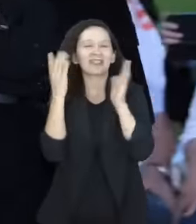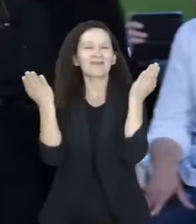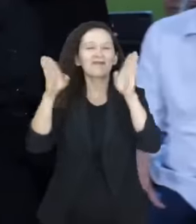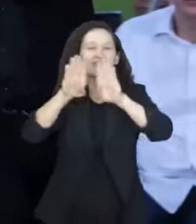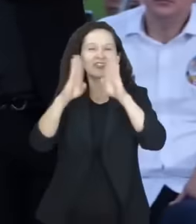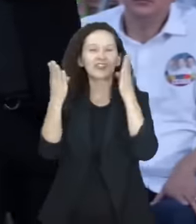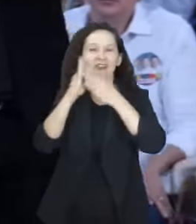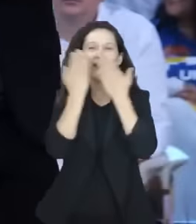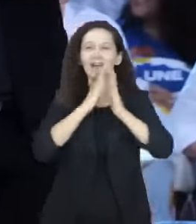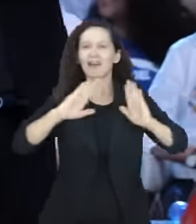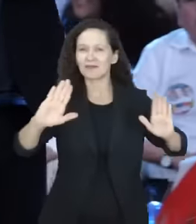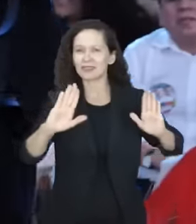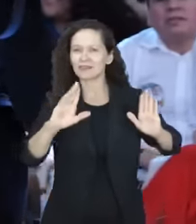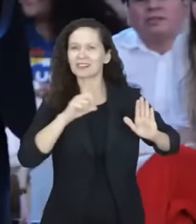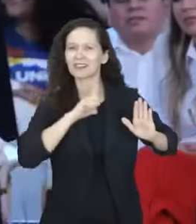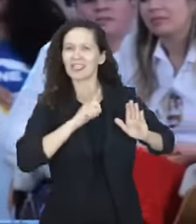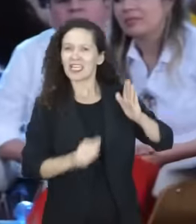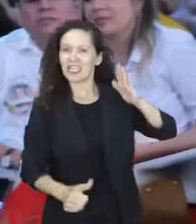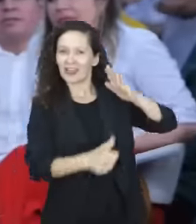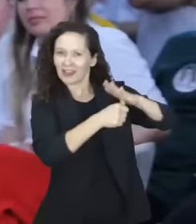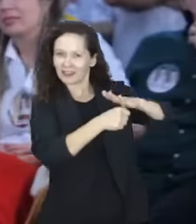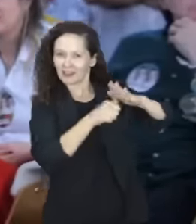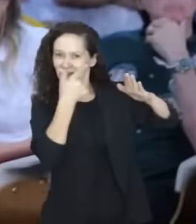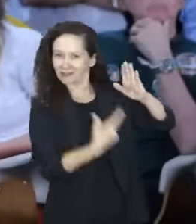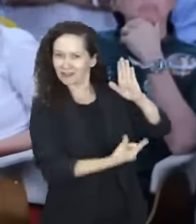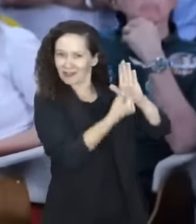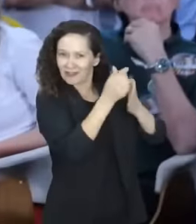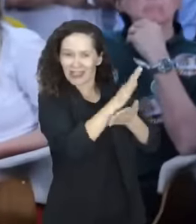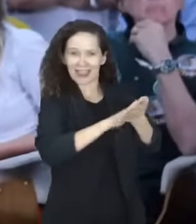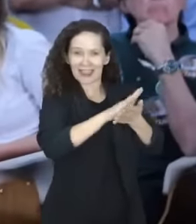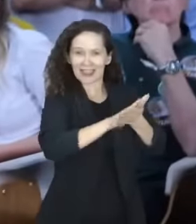tem mais dinheiro sequer para cortar a grama na